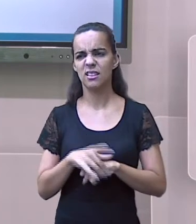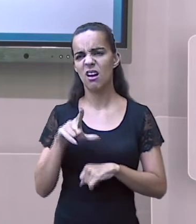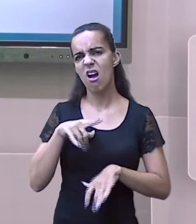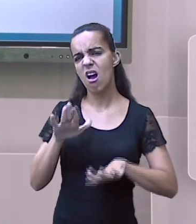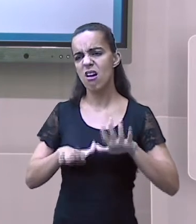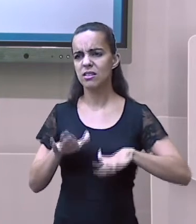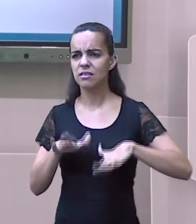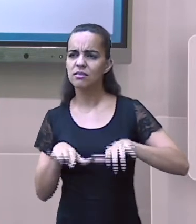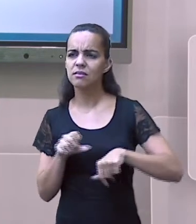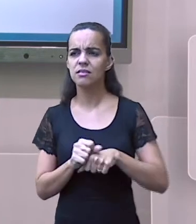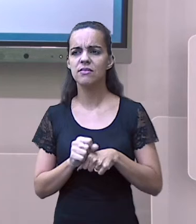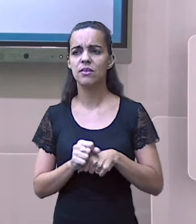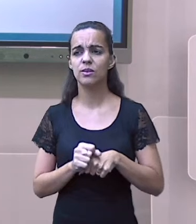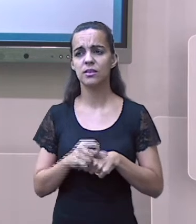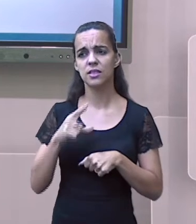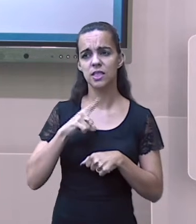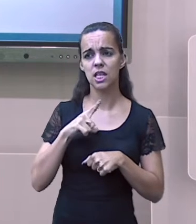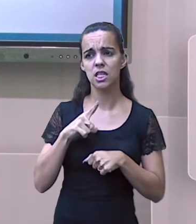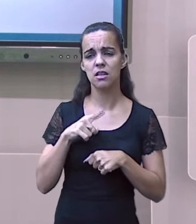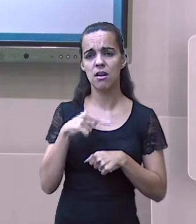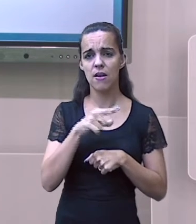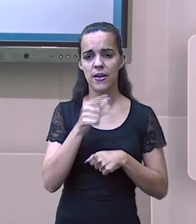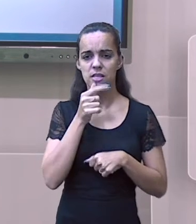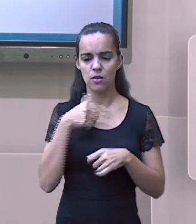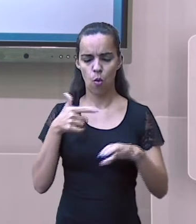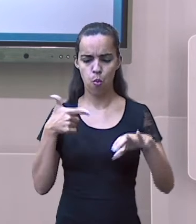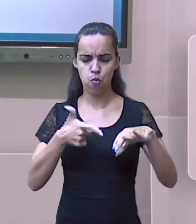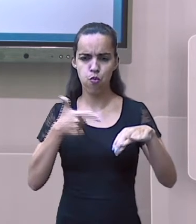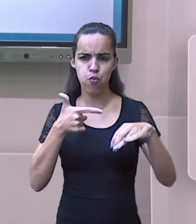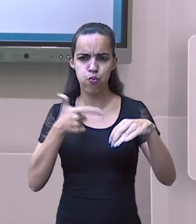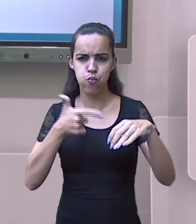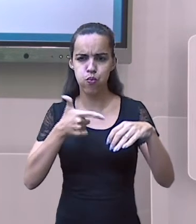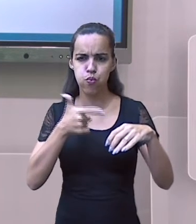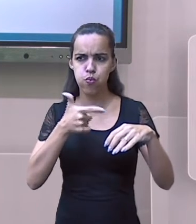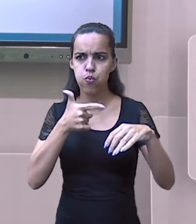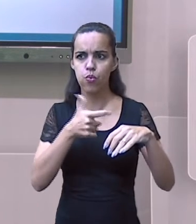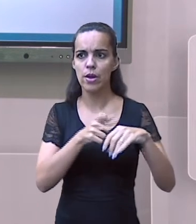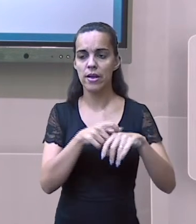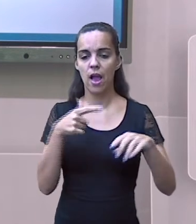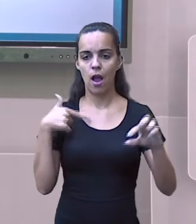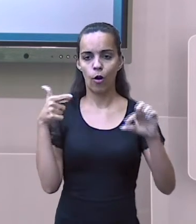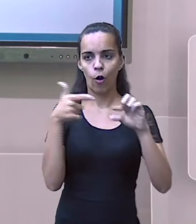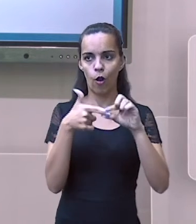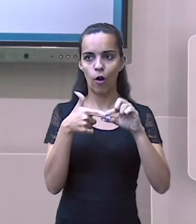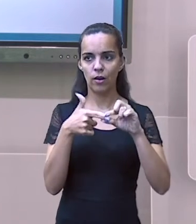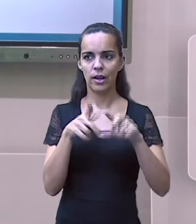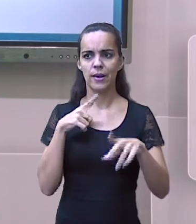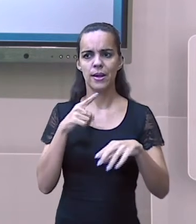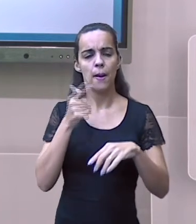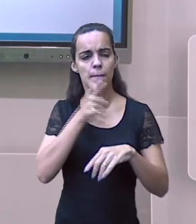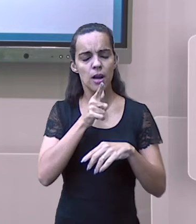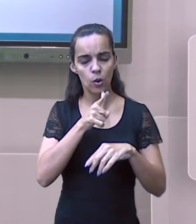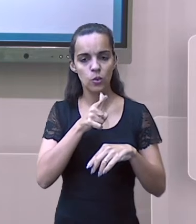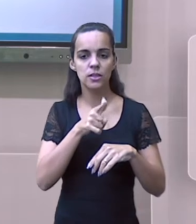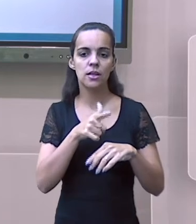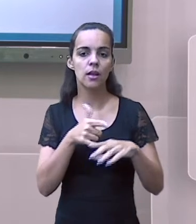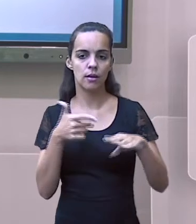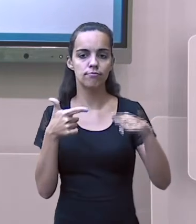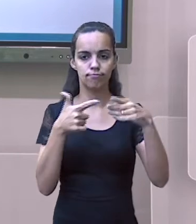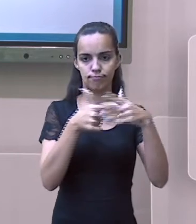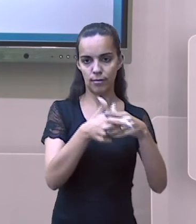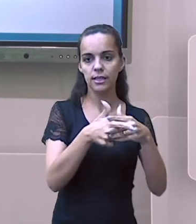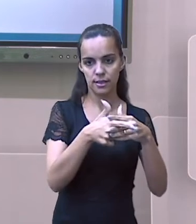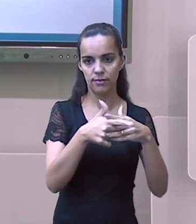eles colocam na ponta da furadeira, encaixando ali, aí você aciona a furadeira, é